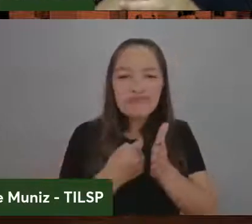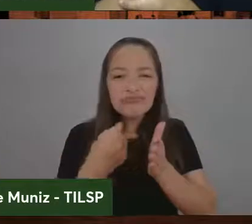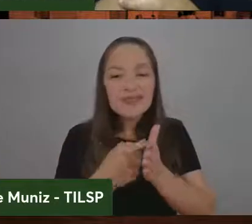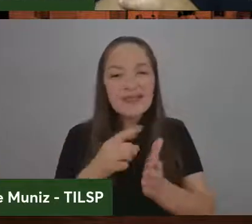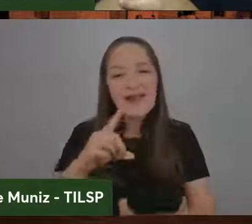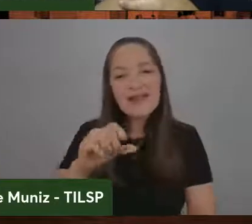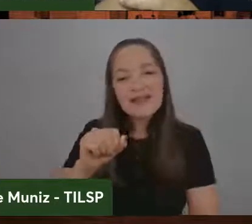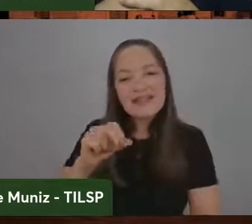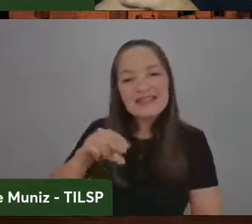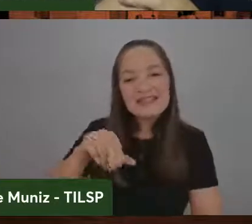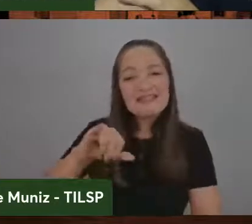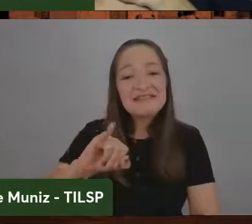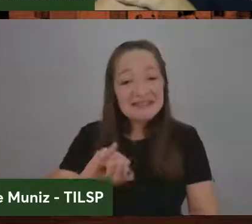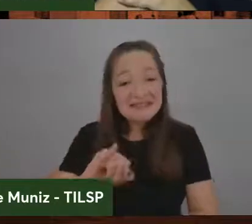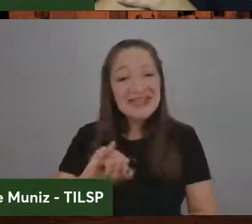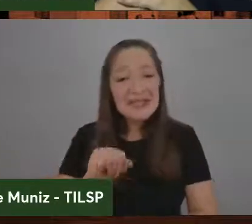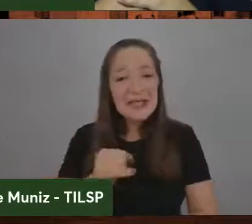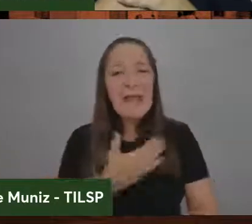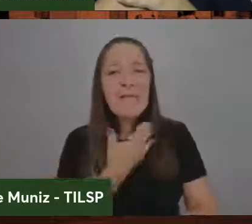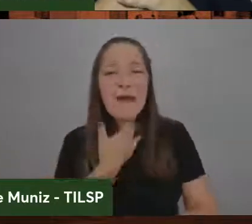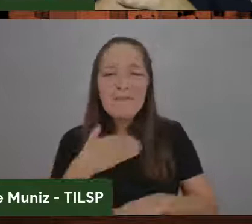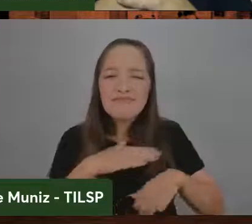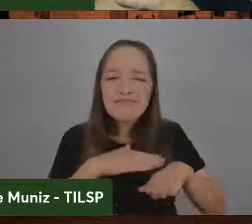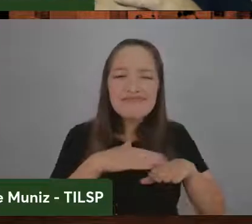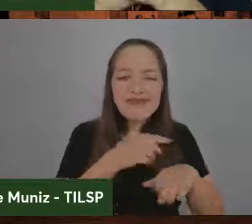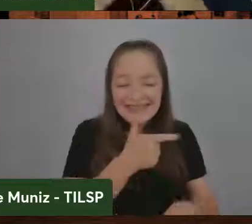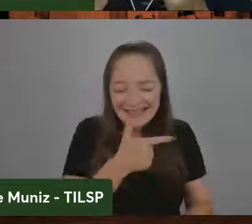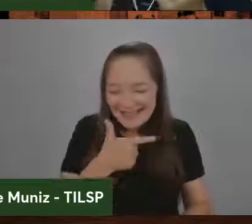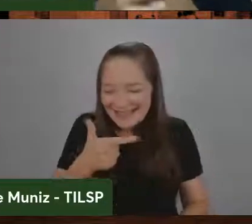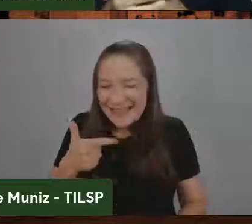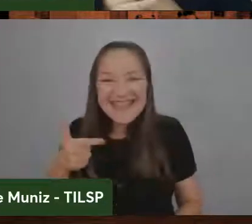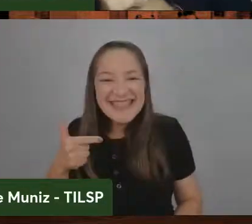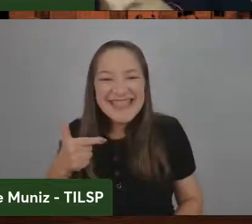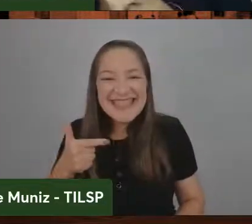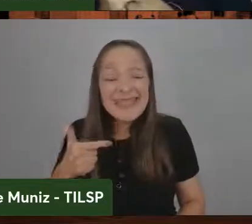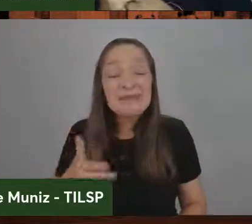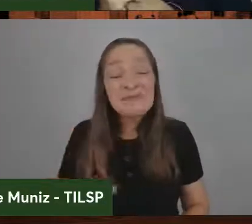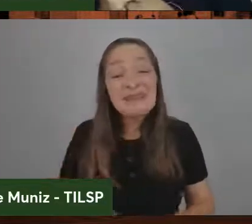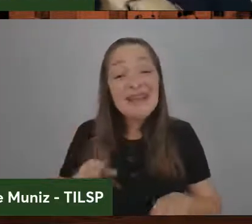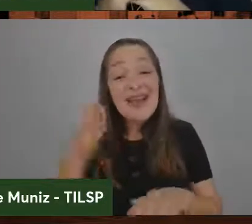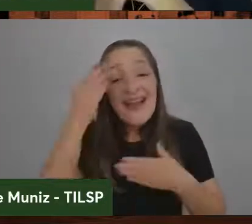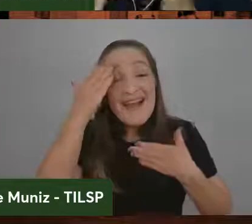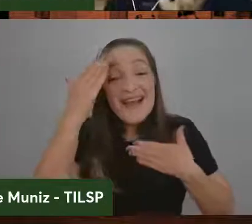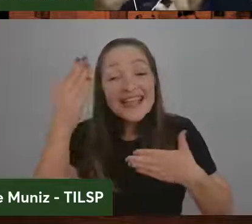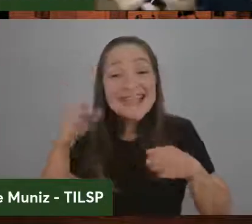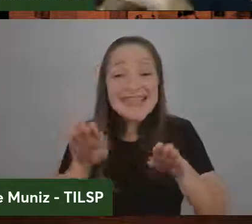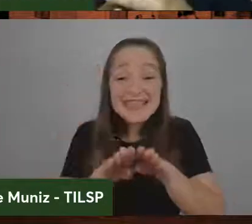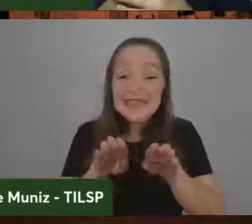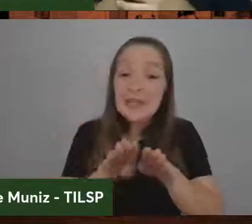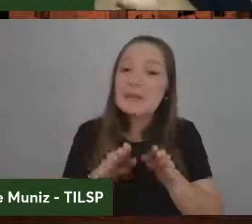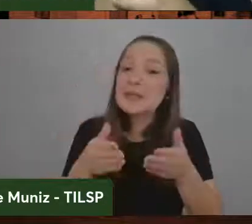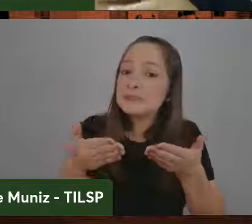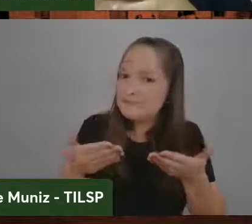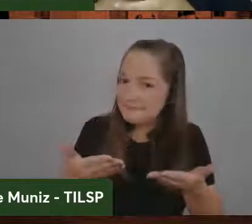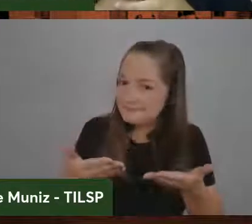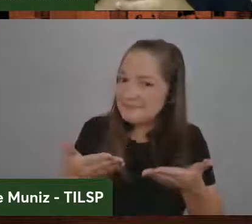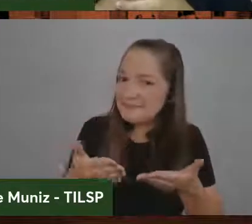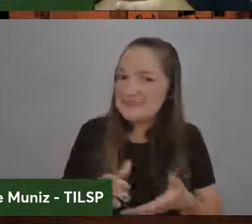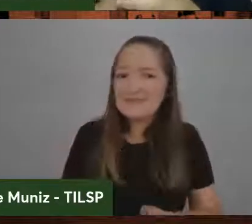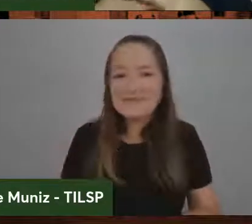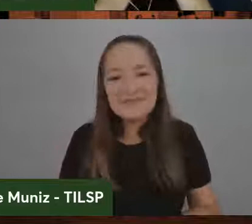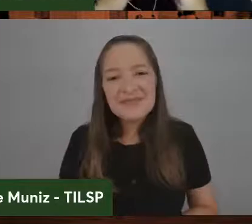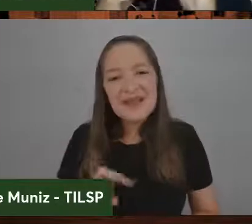papos durante a semana. Tá? E agradecer também, né, claro, ao Milton, né, por esse